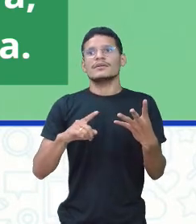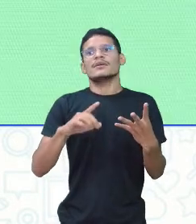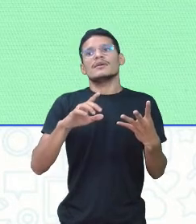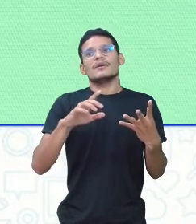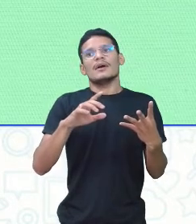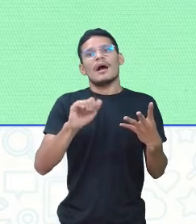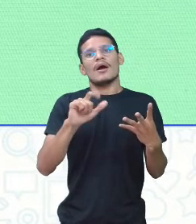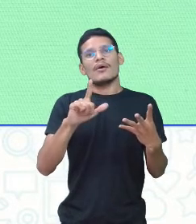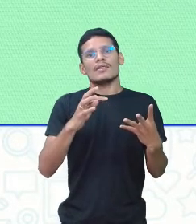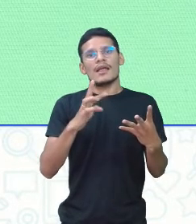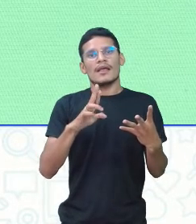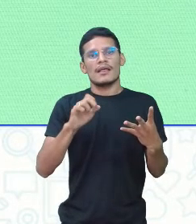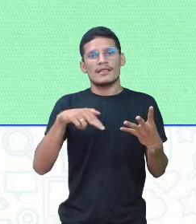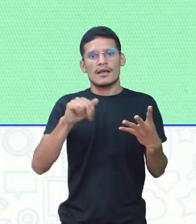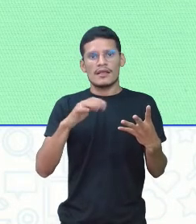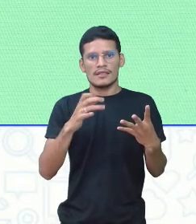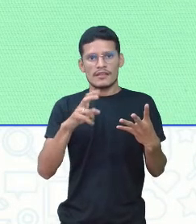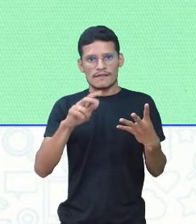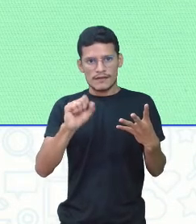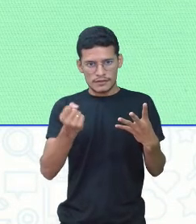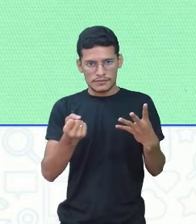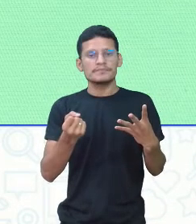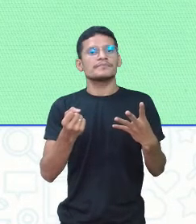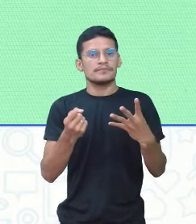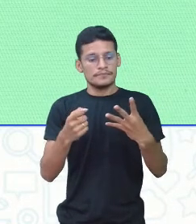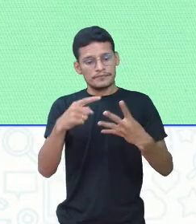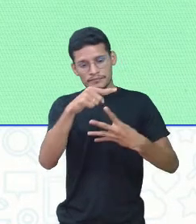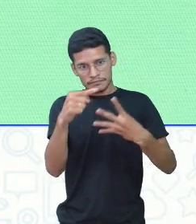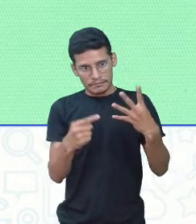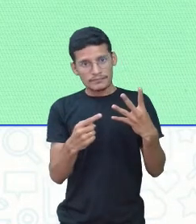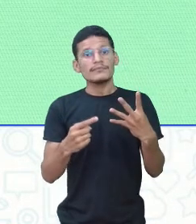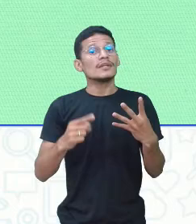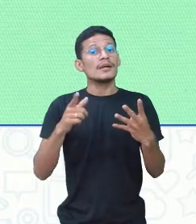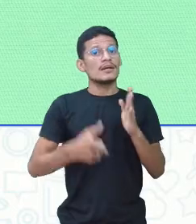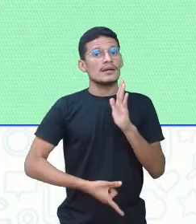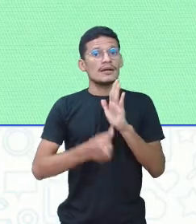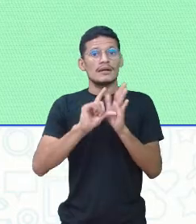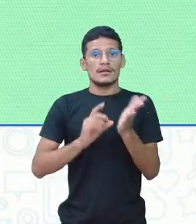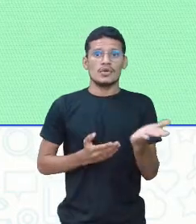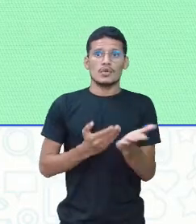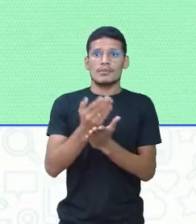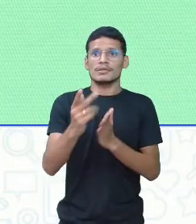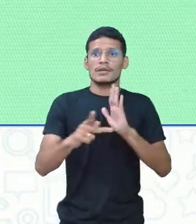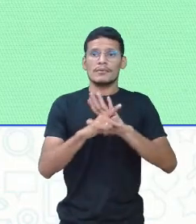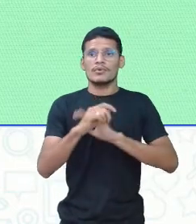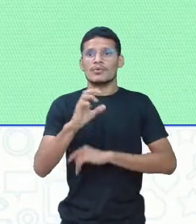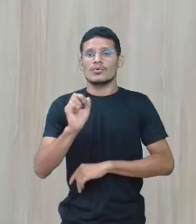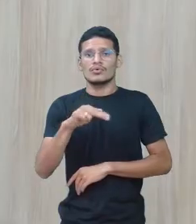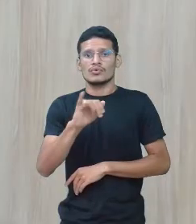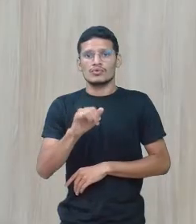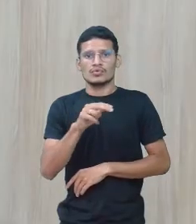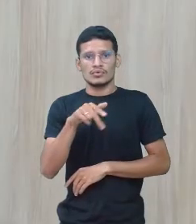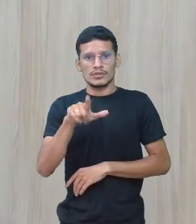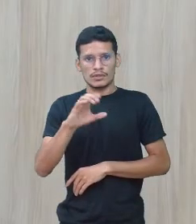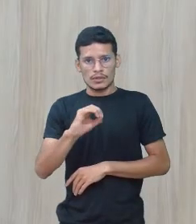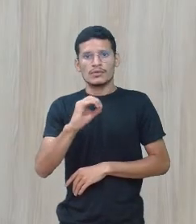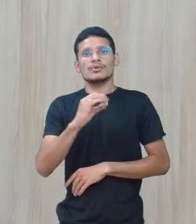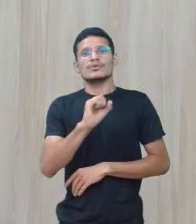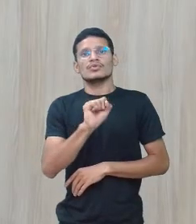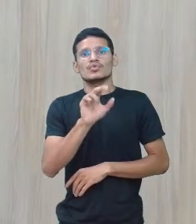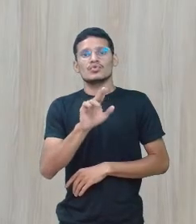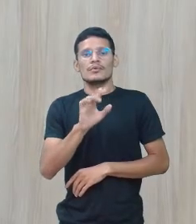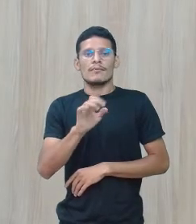alternativas. Certo? Mas antes da gente começar as conjunções subordinativas, vamos pensar em